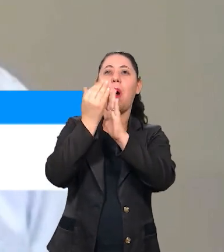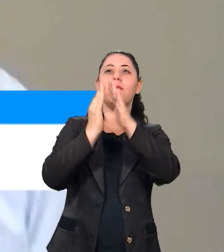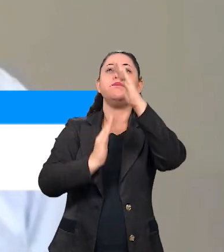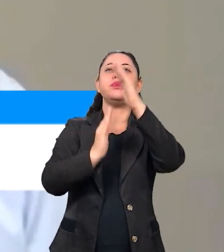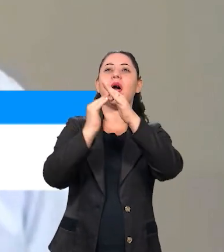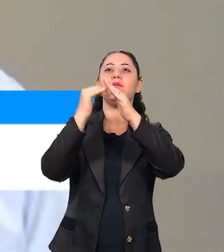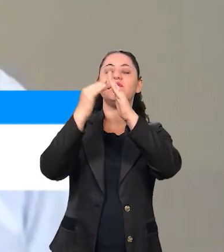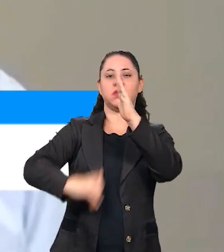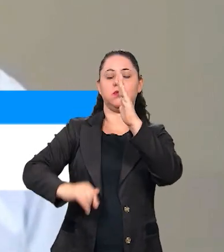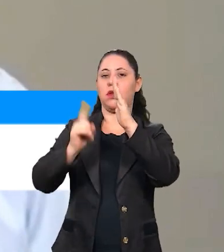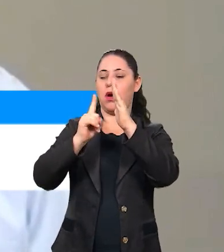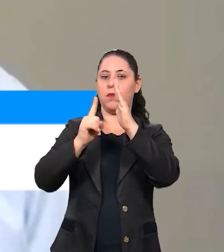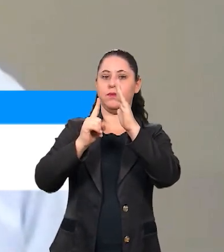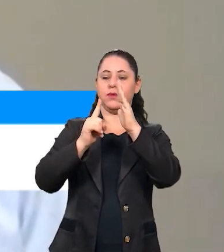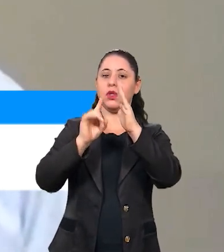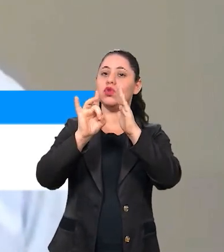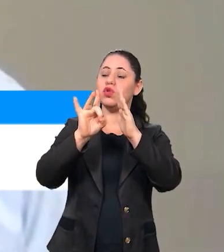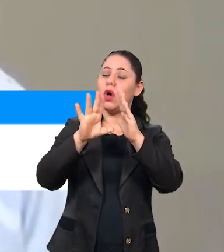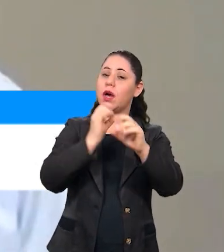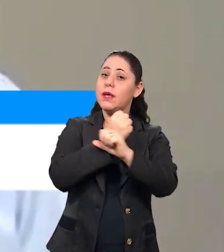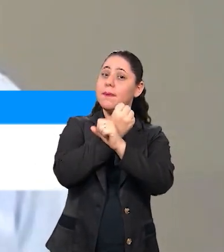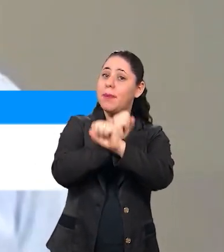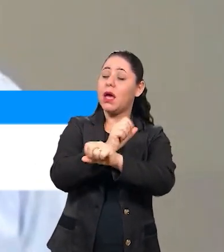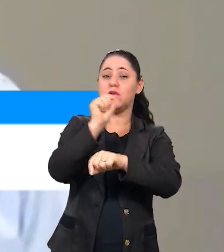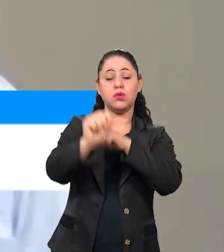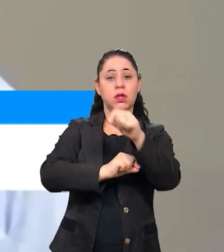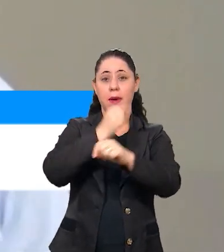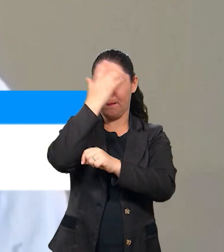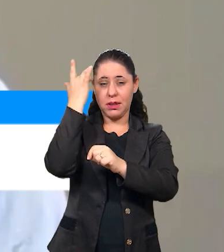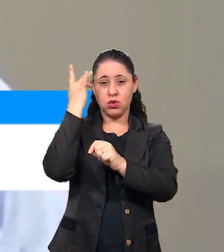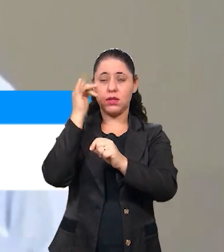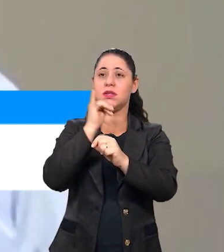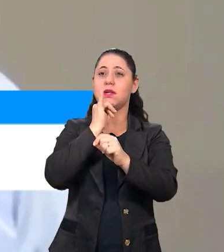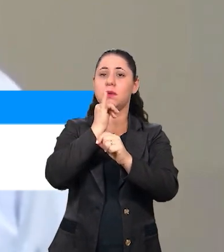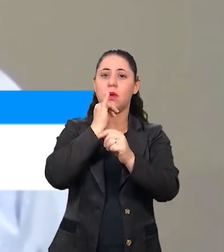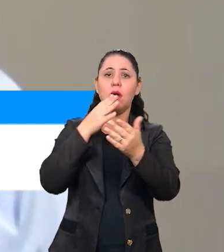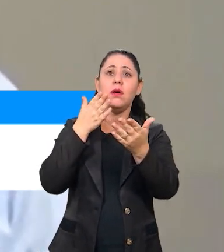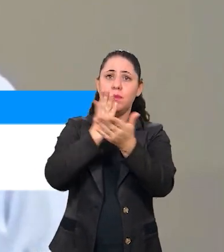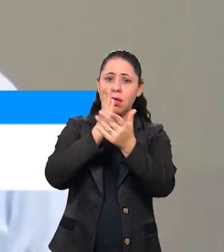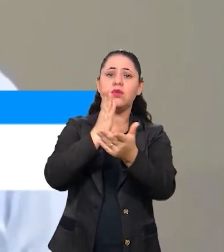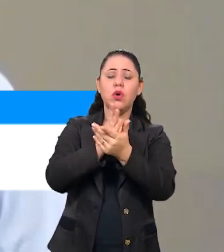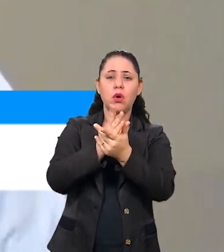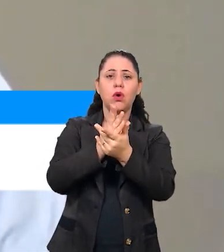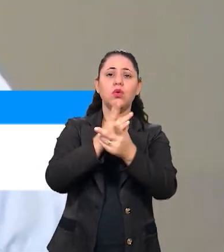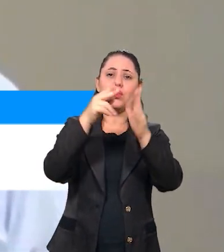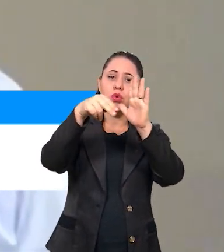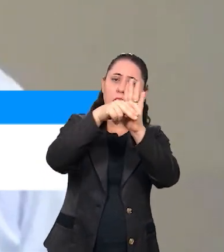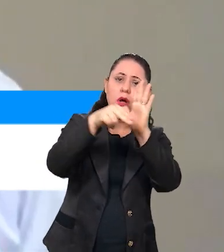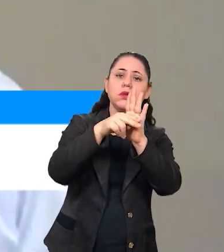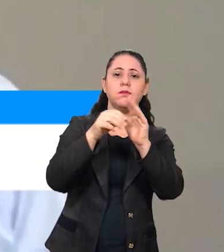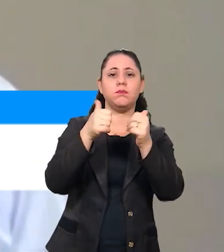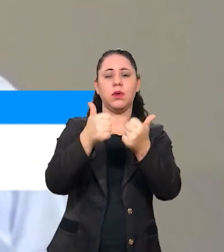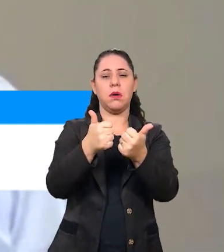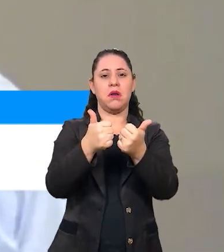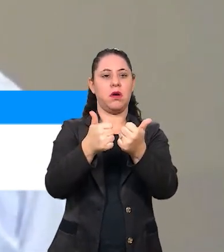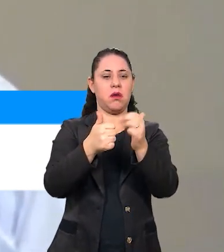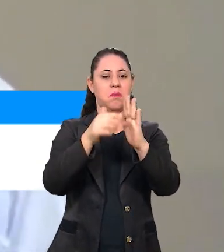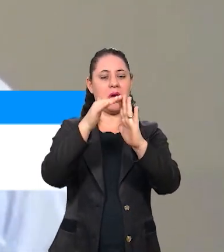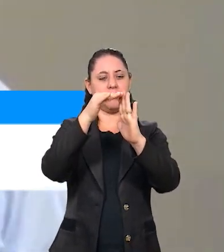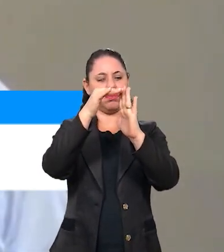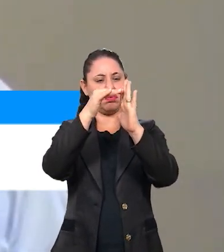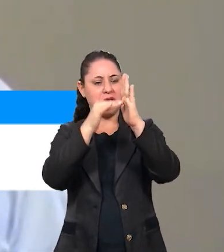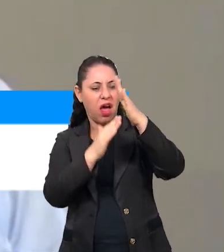nova legislação apenas impede que se considere eliminado do certame os candidatos que tenham tido